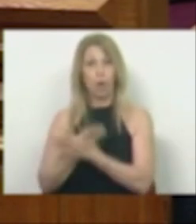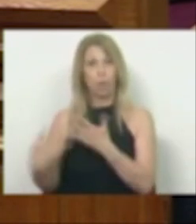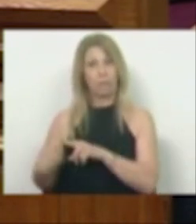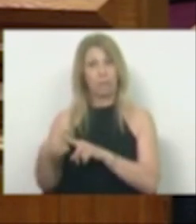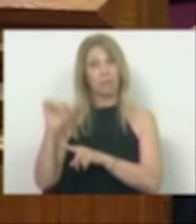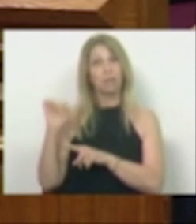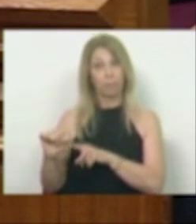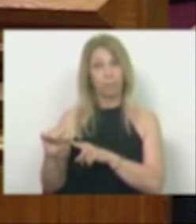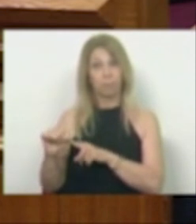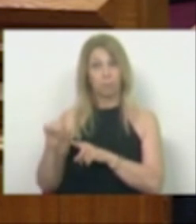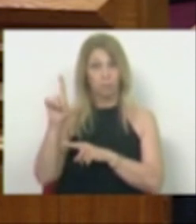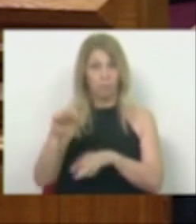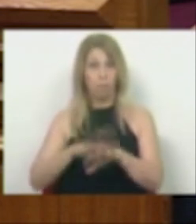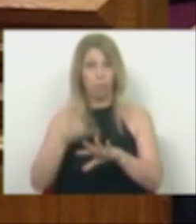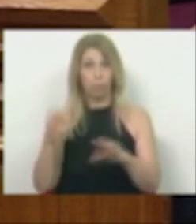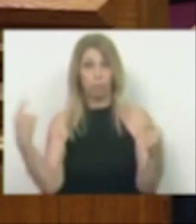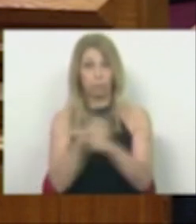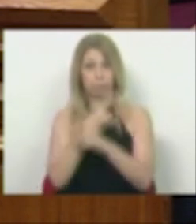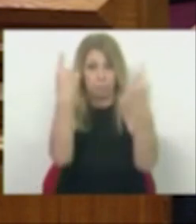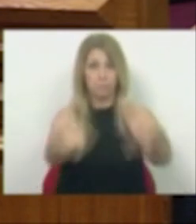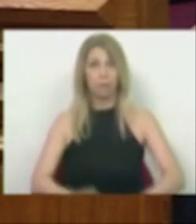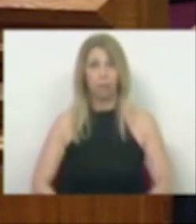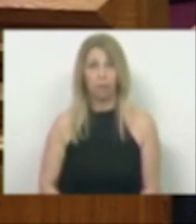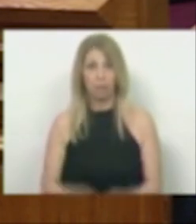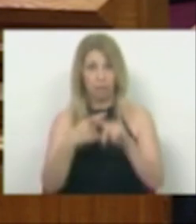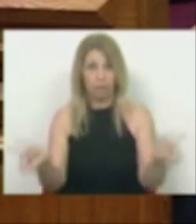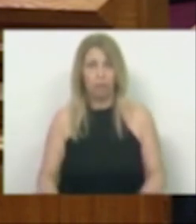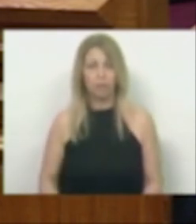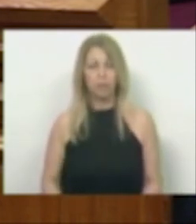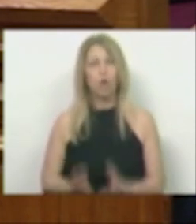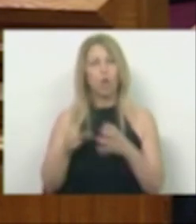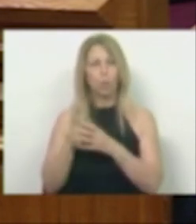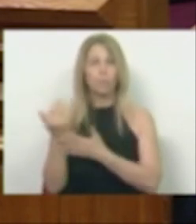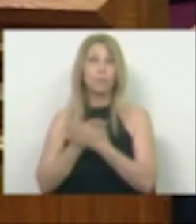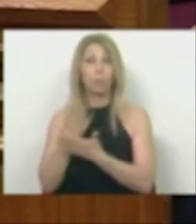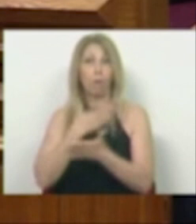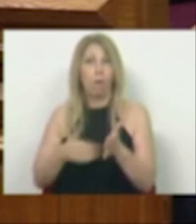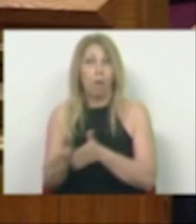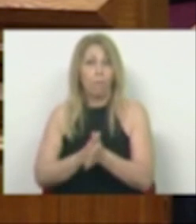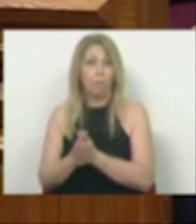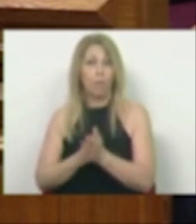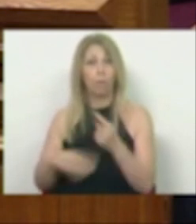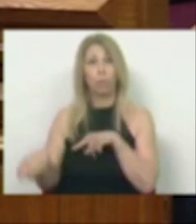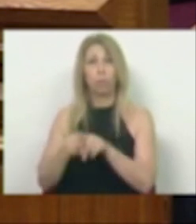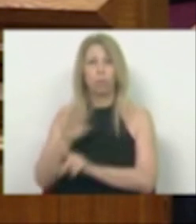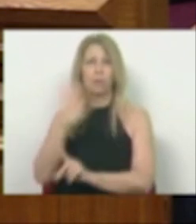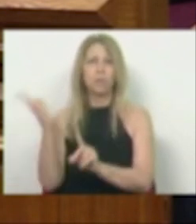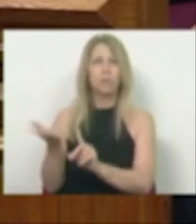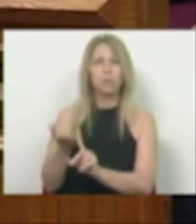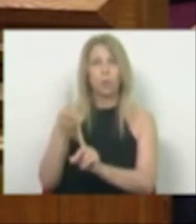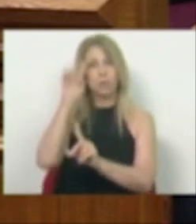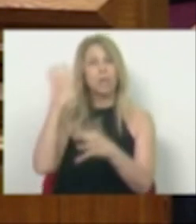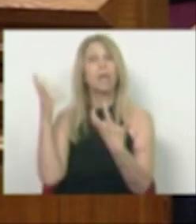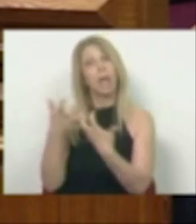também razão desse contraste. Os grupos económicos aproveitam naturalmente a política de sanções e a guerra para